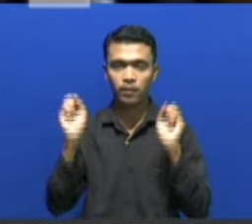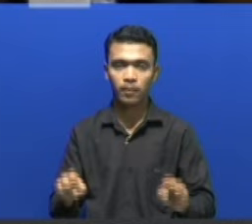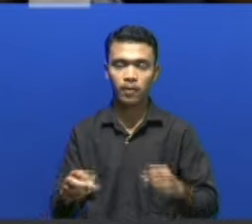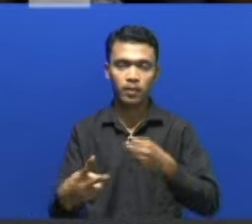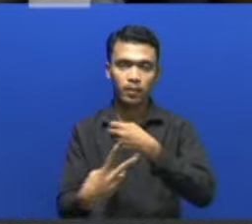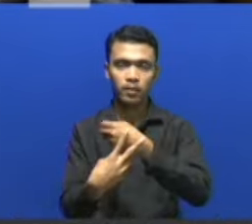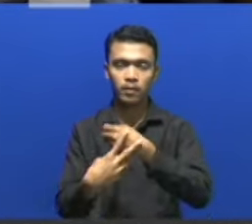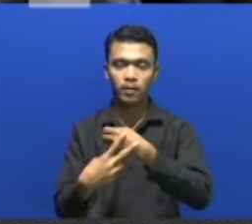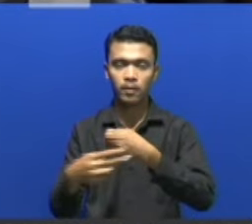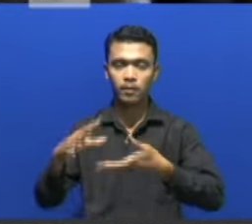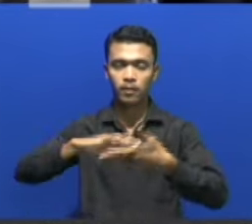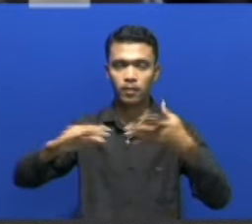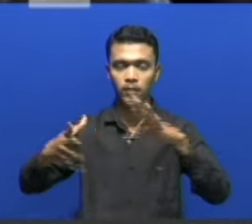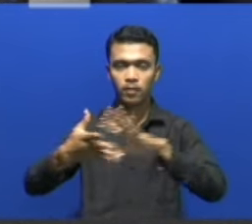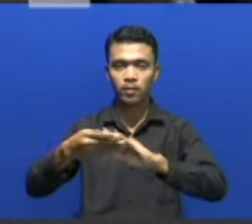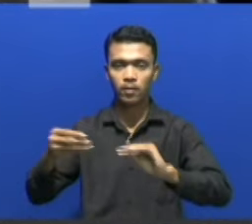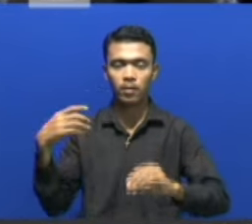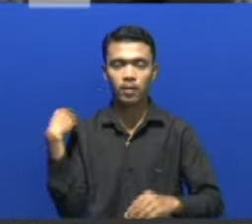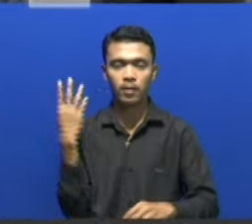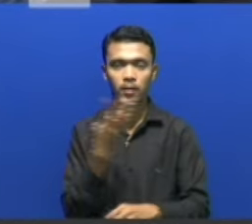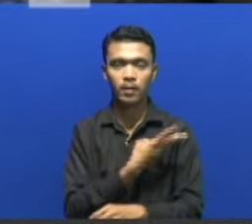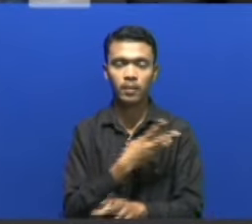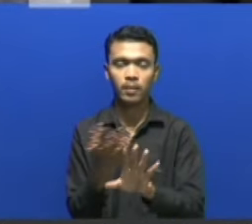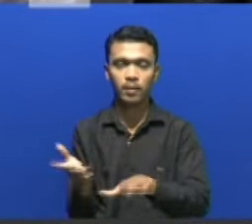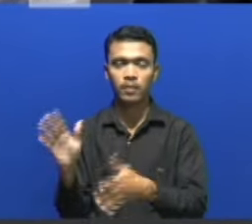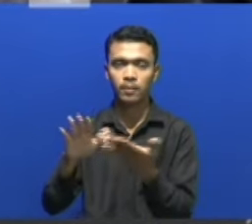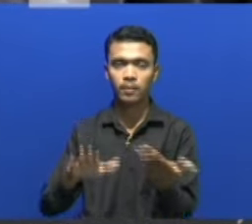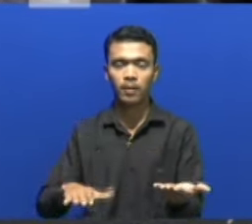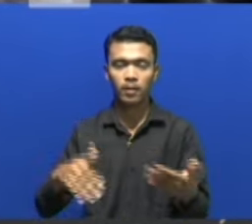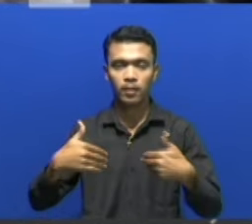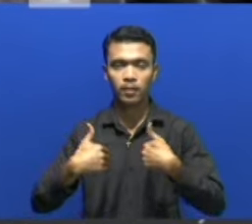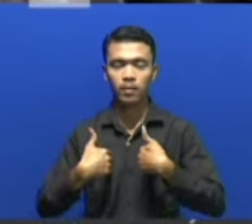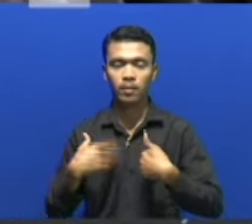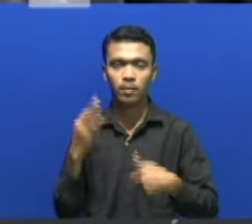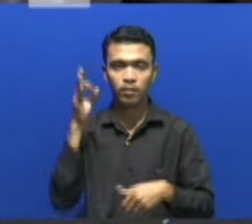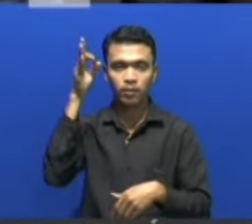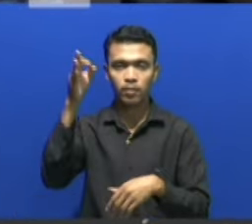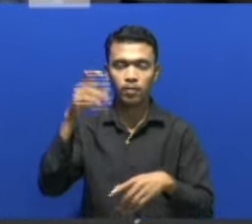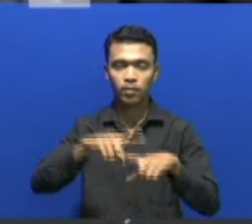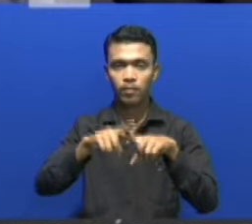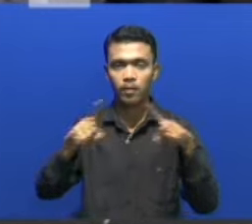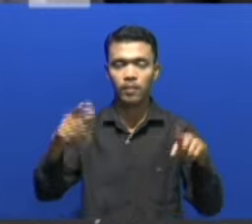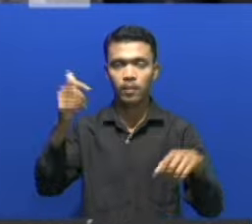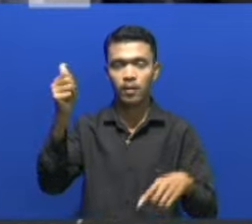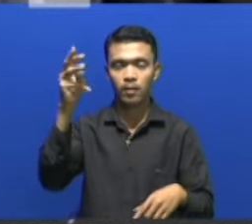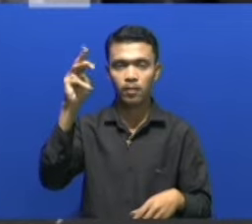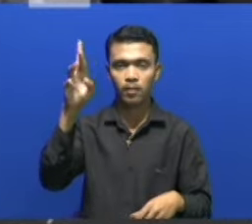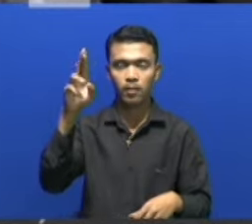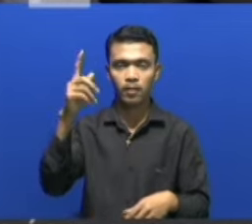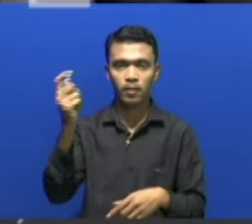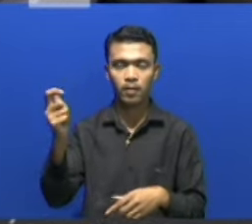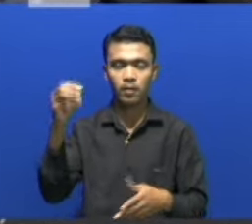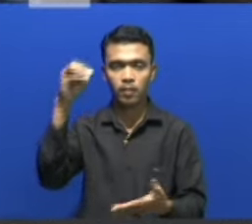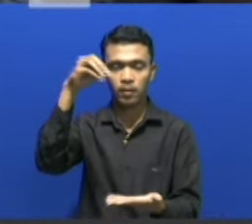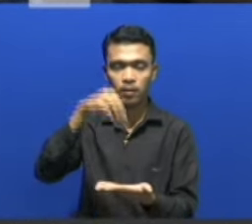hutu. Ita hutu sene si mate hutu si laiha ona história ba futuro. Mas be a MRT si garantia ba ni geração sir tu